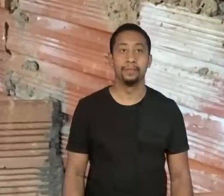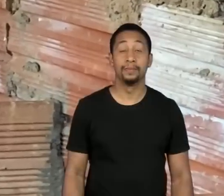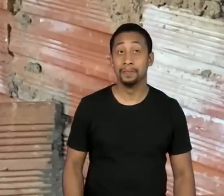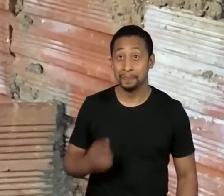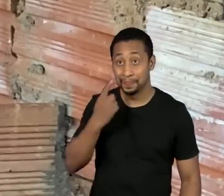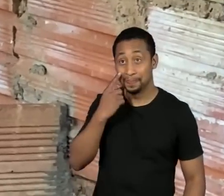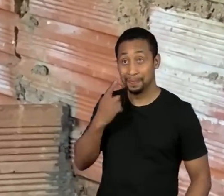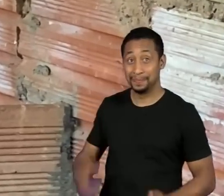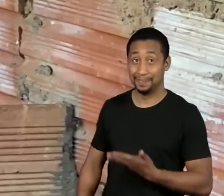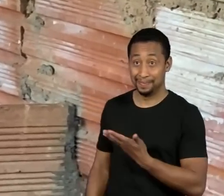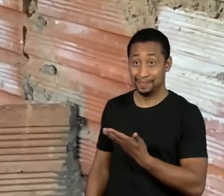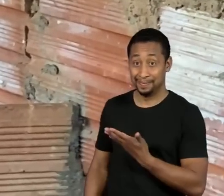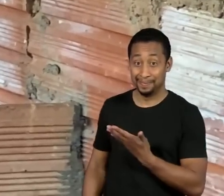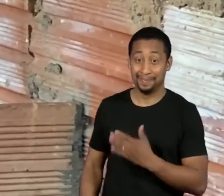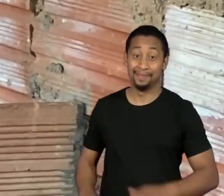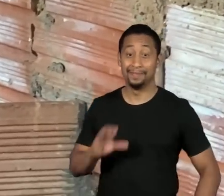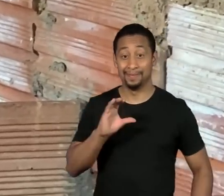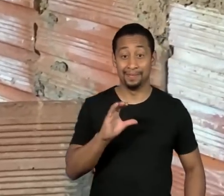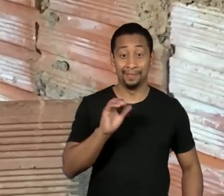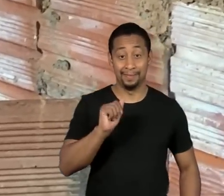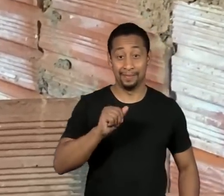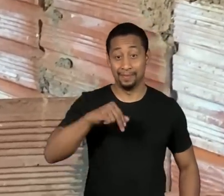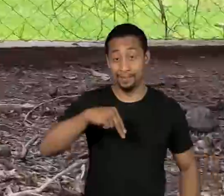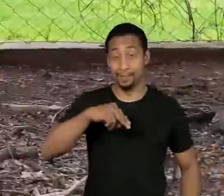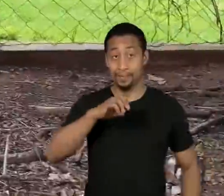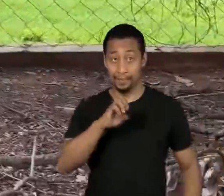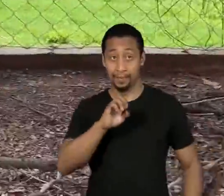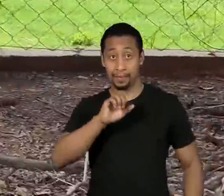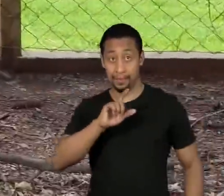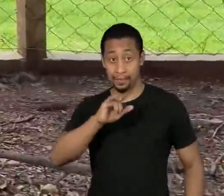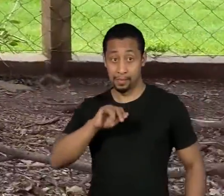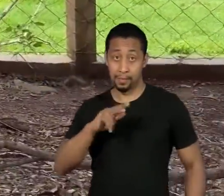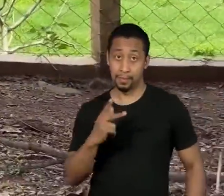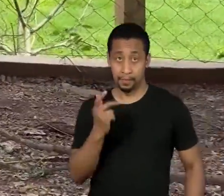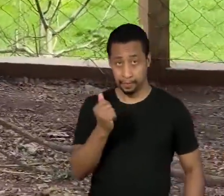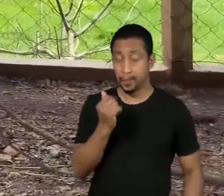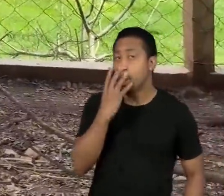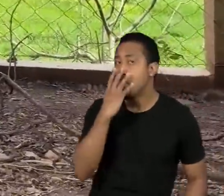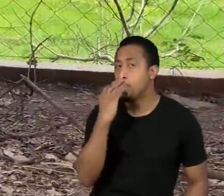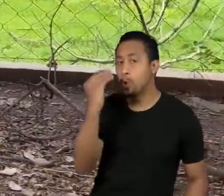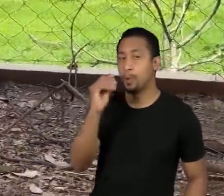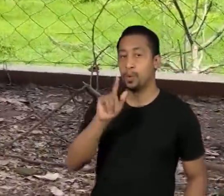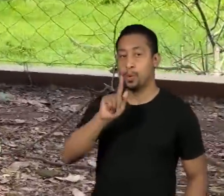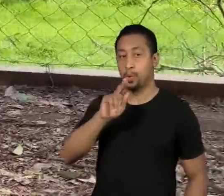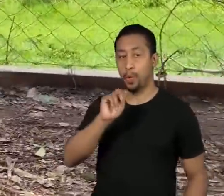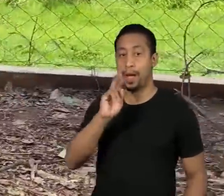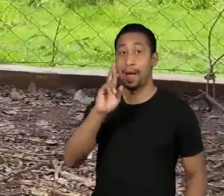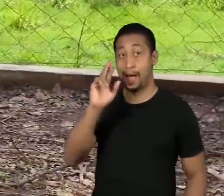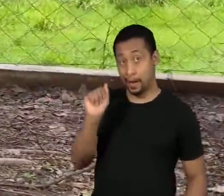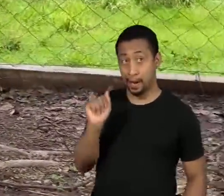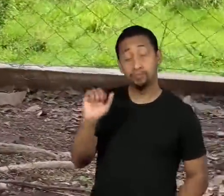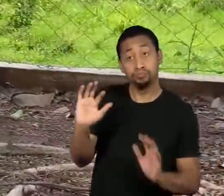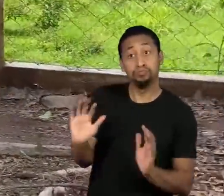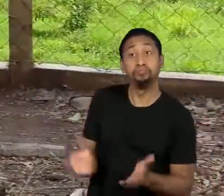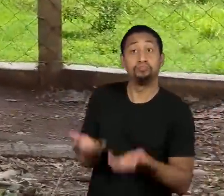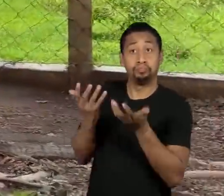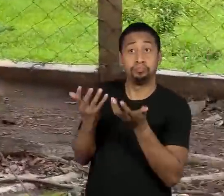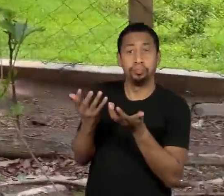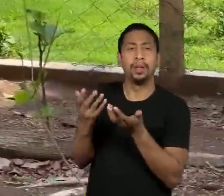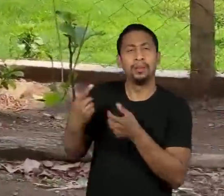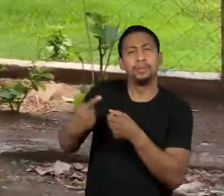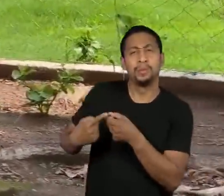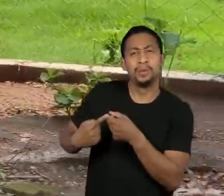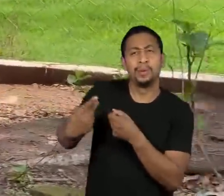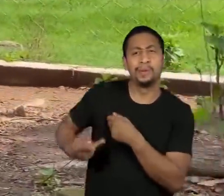Canelinha é um lobo-guará resgatado ainda filhote de um incêndio em um canavial em Mococa, no interior paulista, em agosto